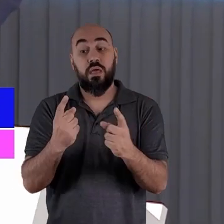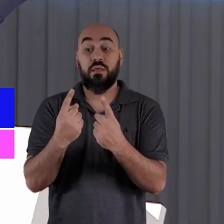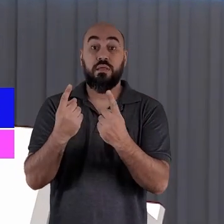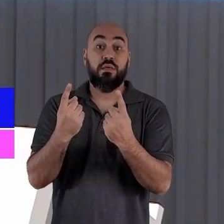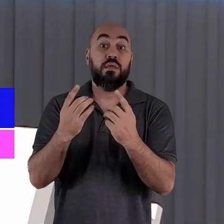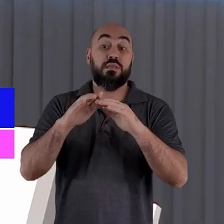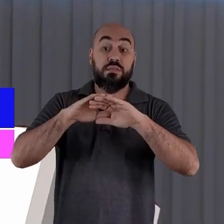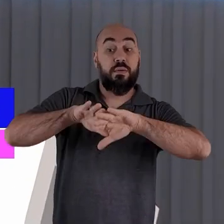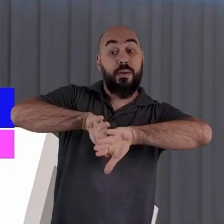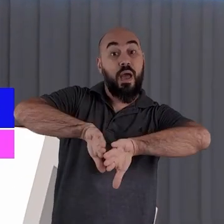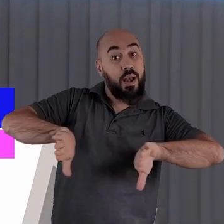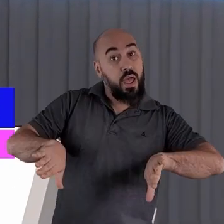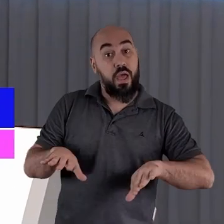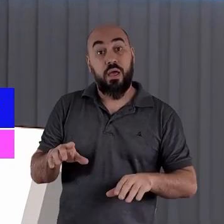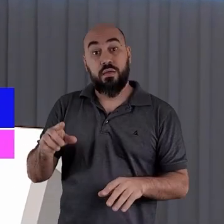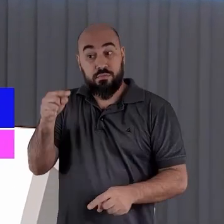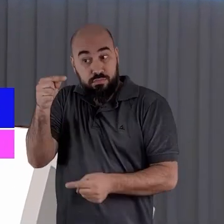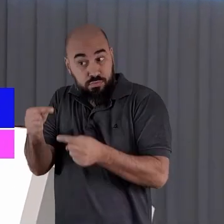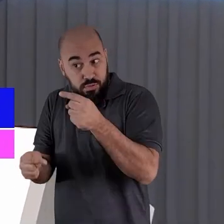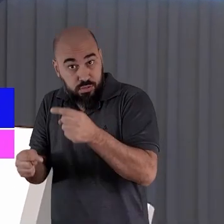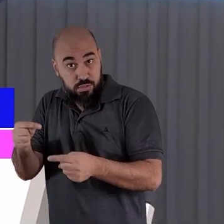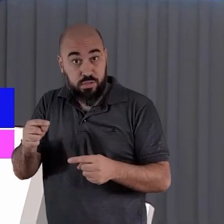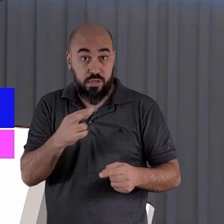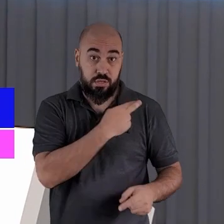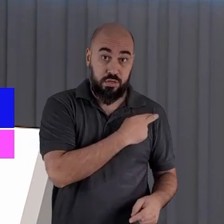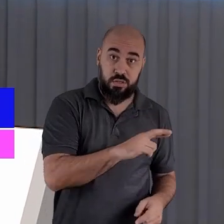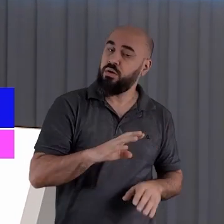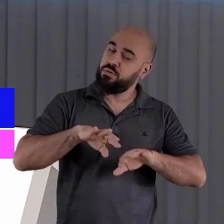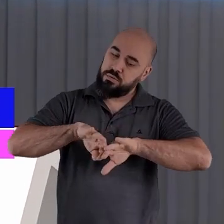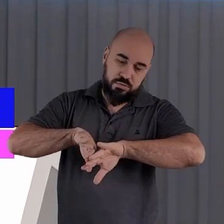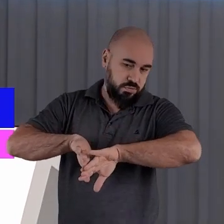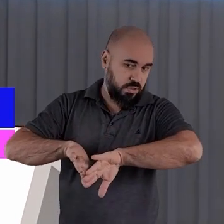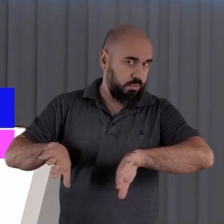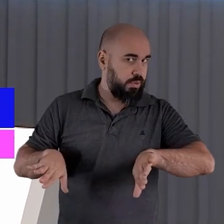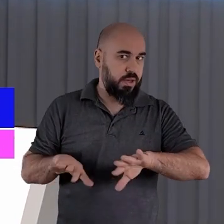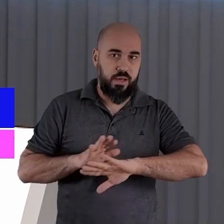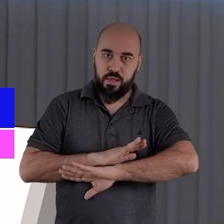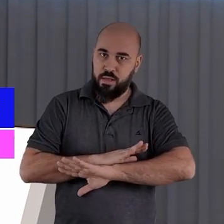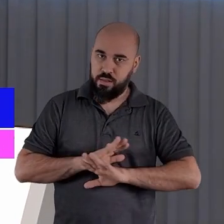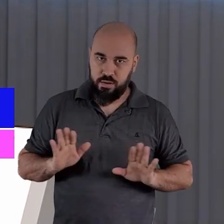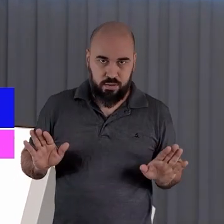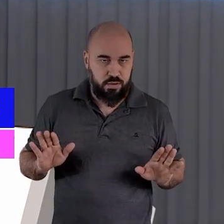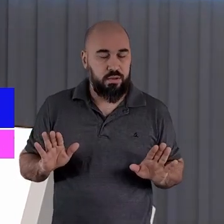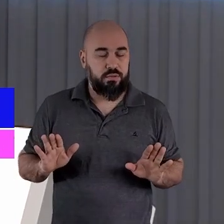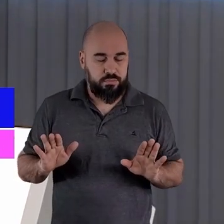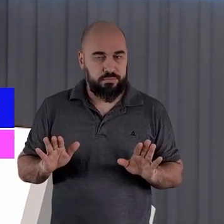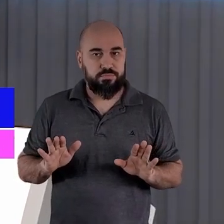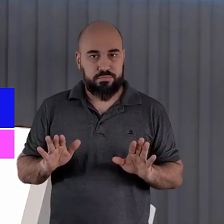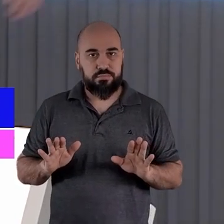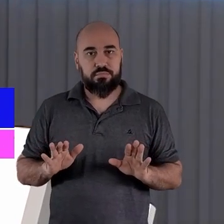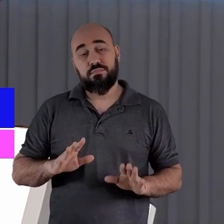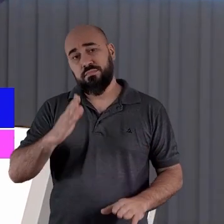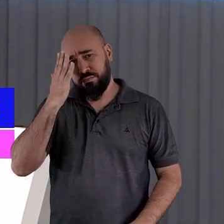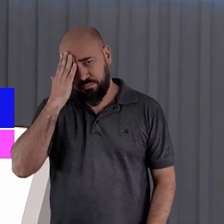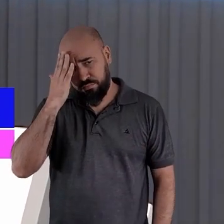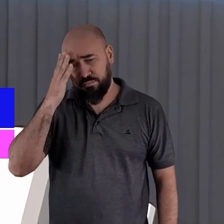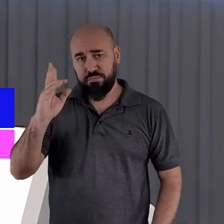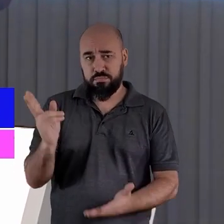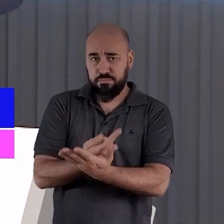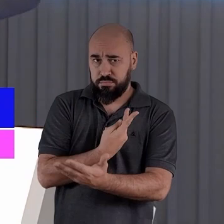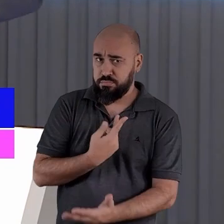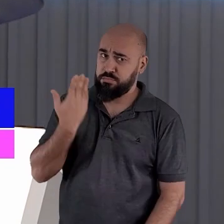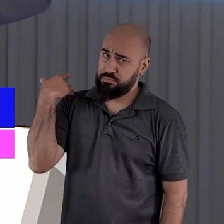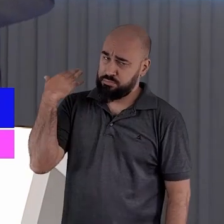porque quando há união de igreja e Estado, grandes tragédias e catástrofes aconteceram na história